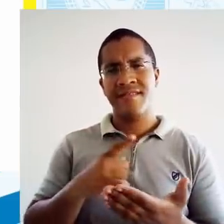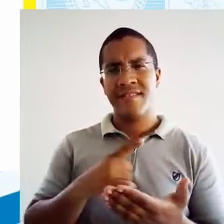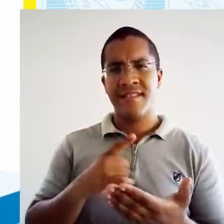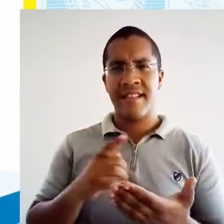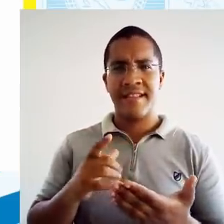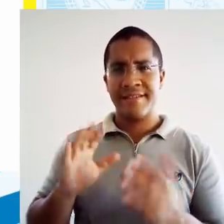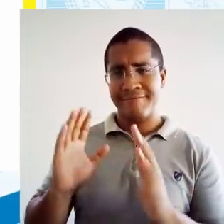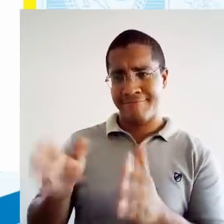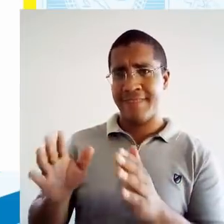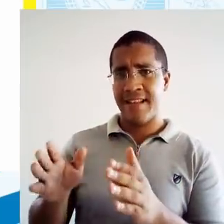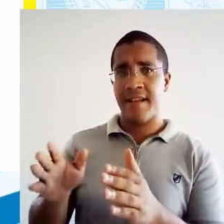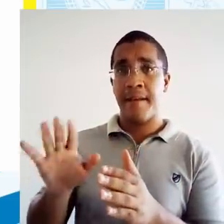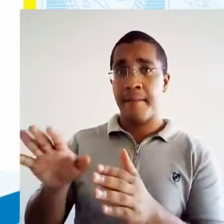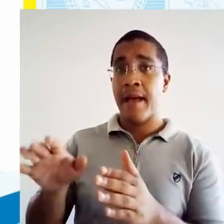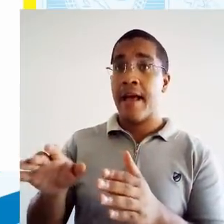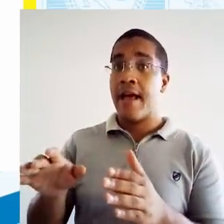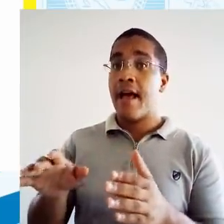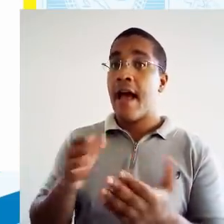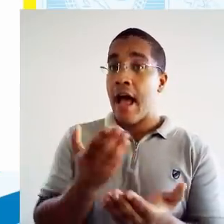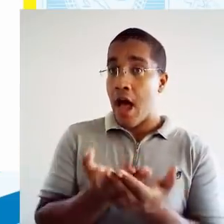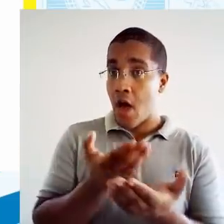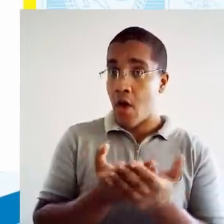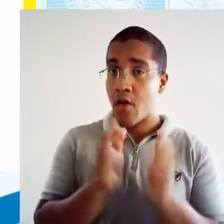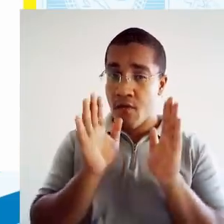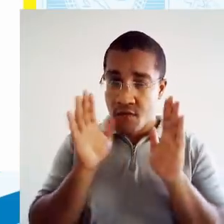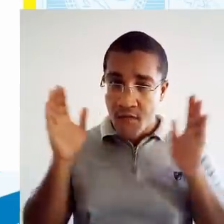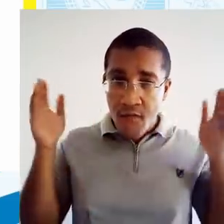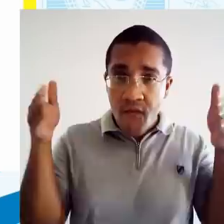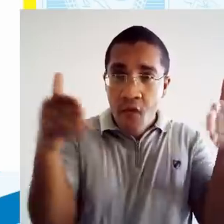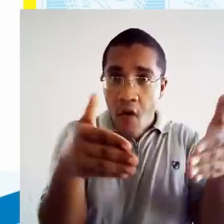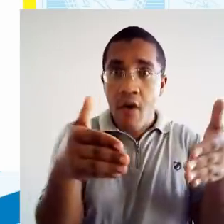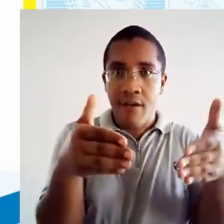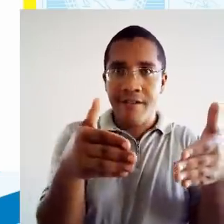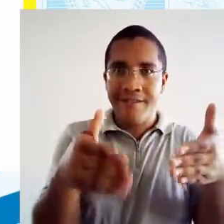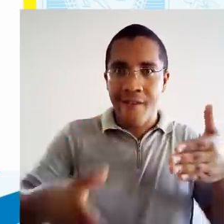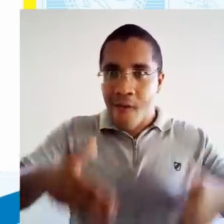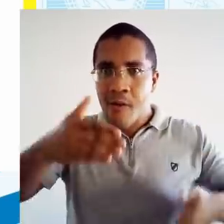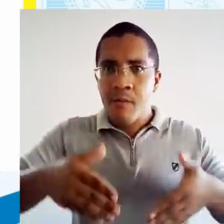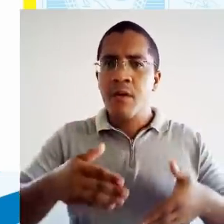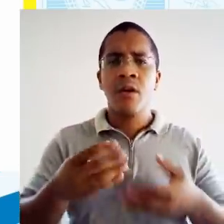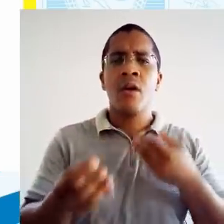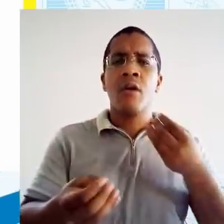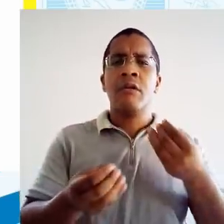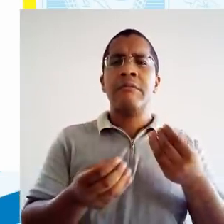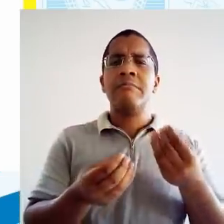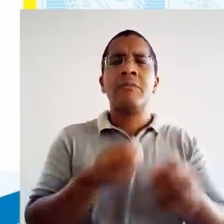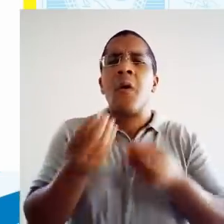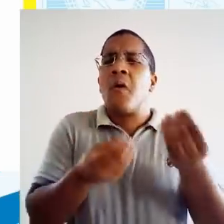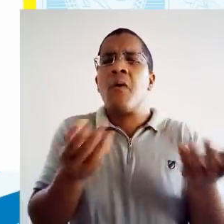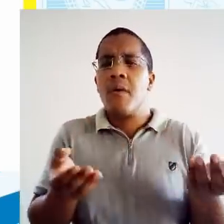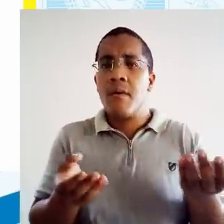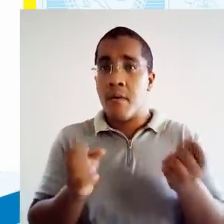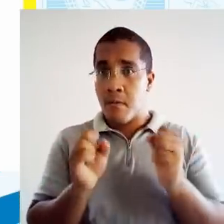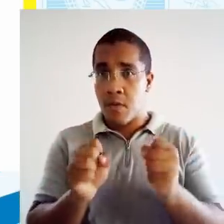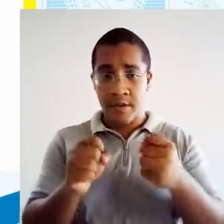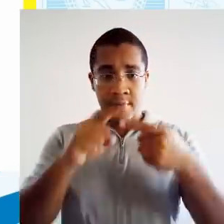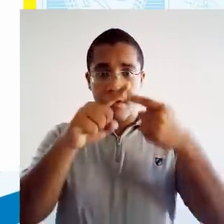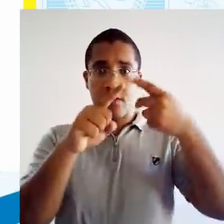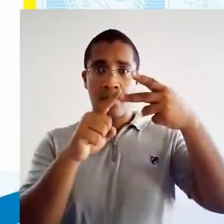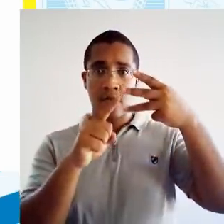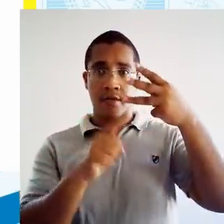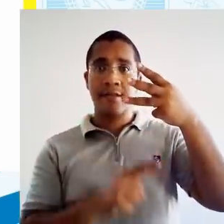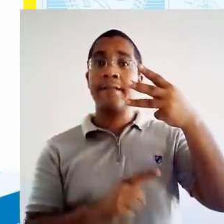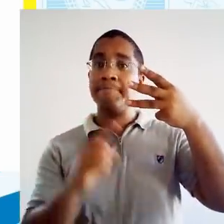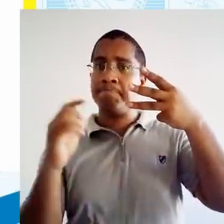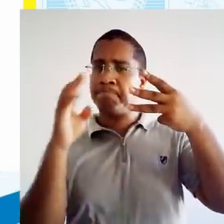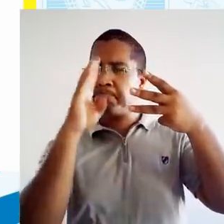são kits de robóticas, eles podem ser usados em uma aula de robótica educacional, podendo eles serem classificados em